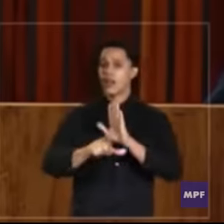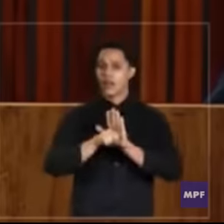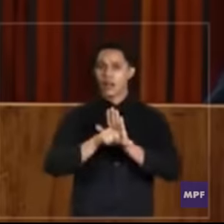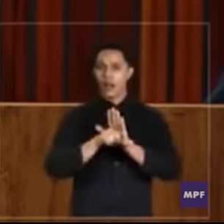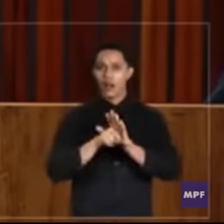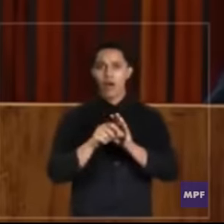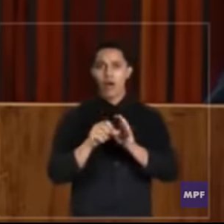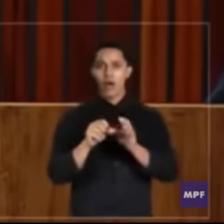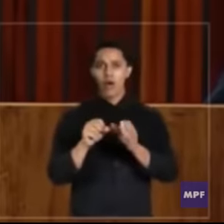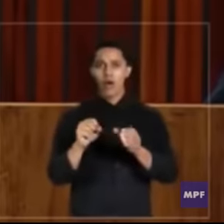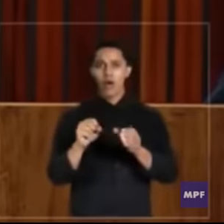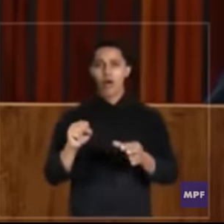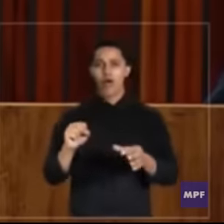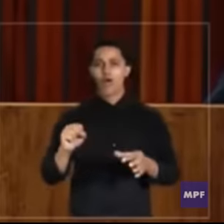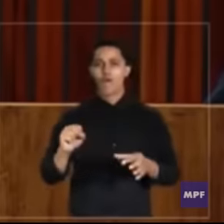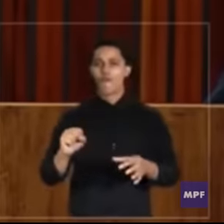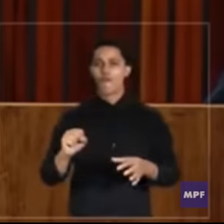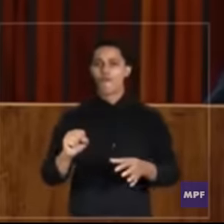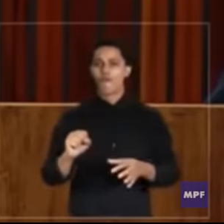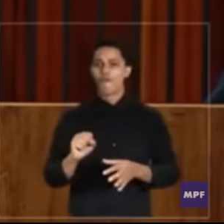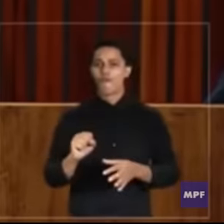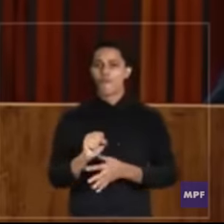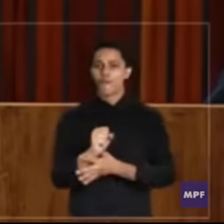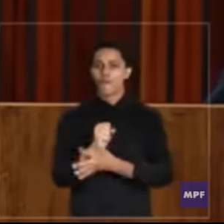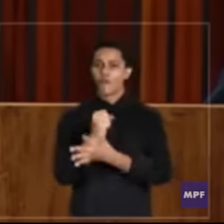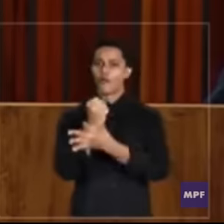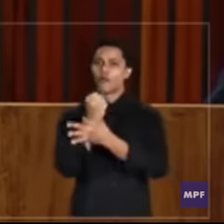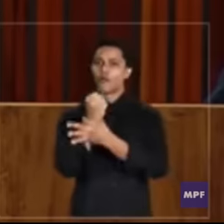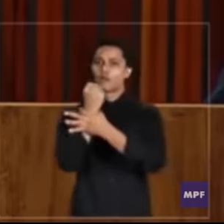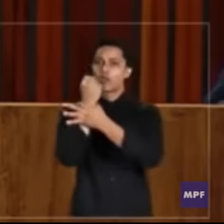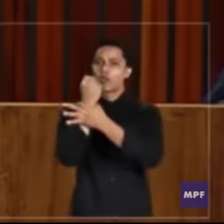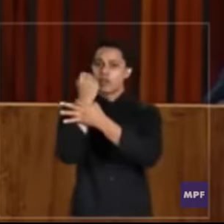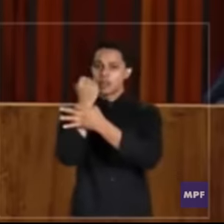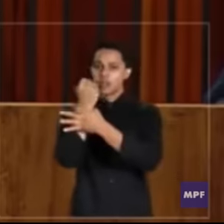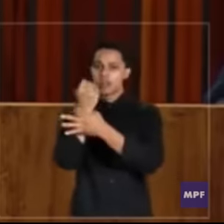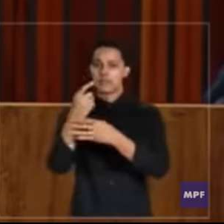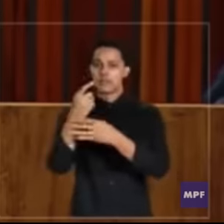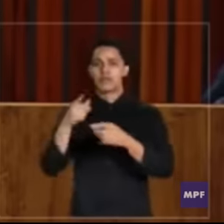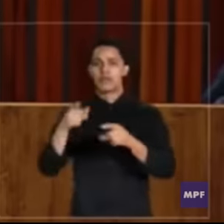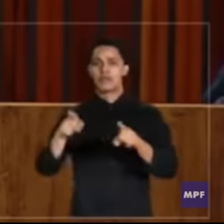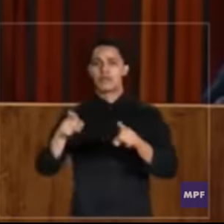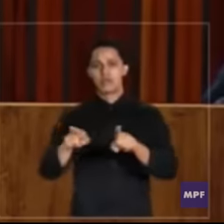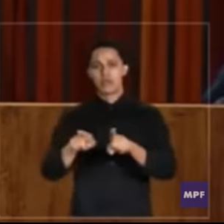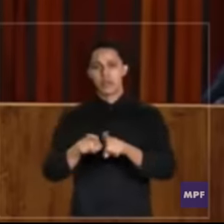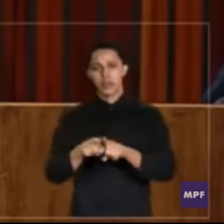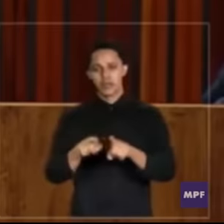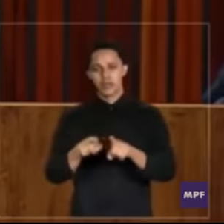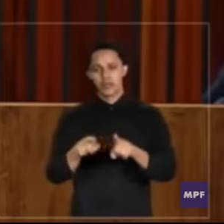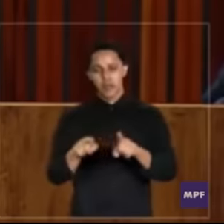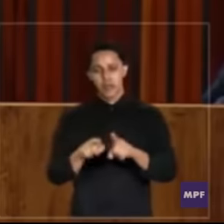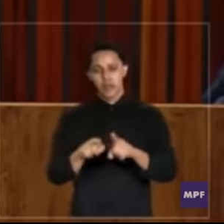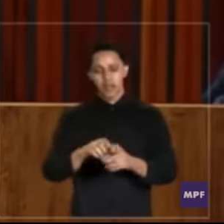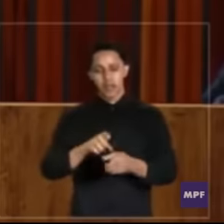Frederico na pilotagem da delação do Mauro Cid foi quem ninguém mais ninguém menos que Augusto